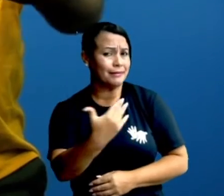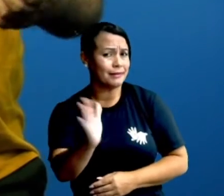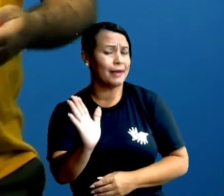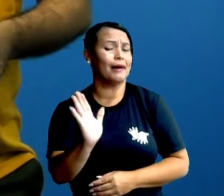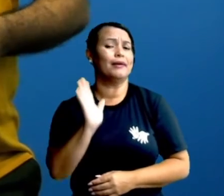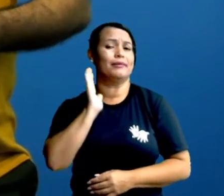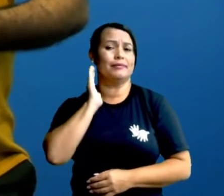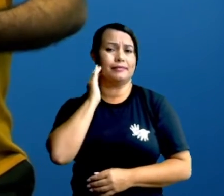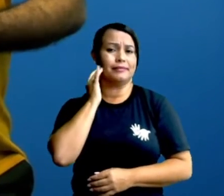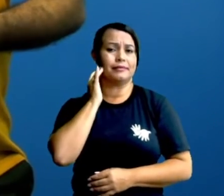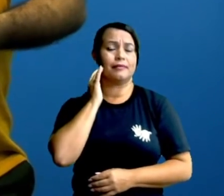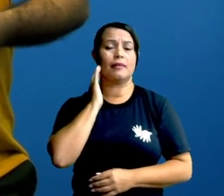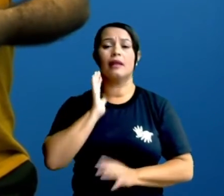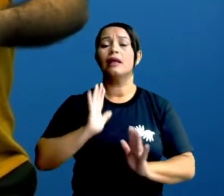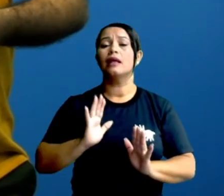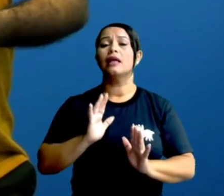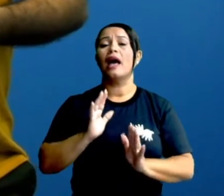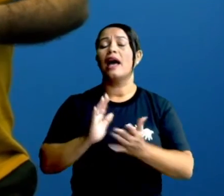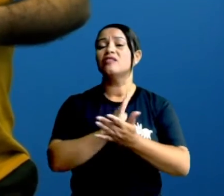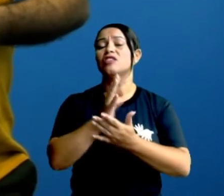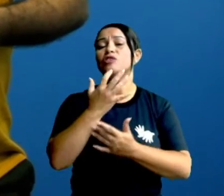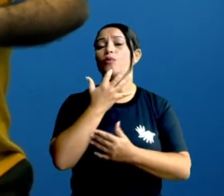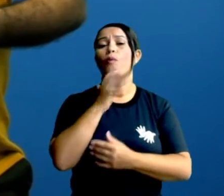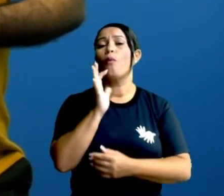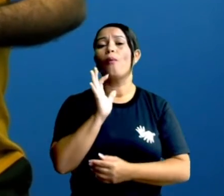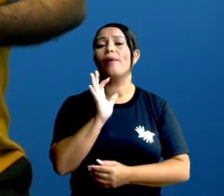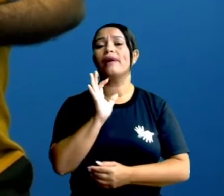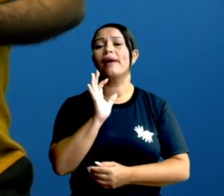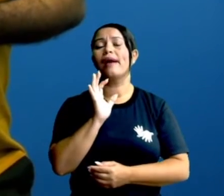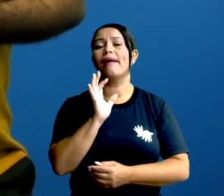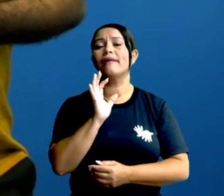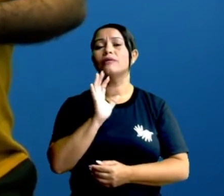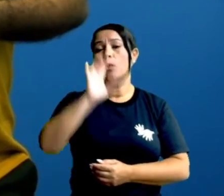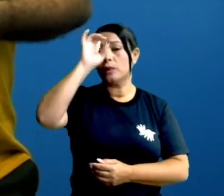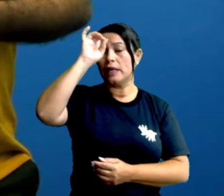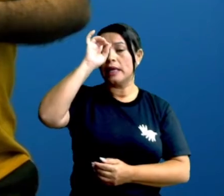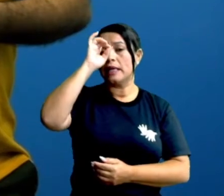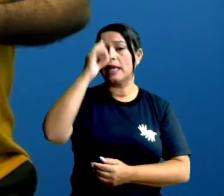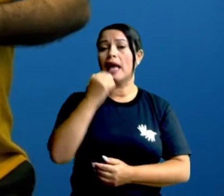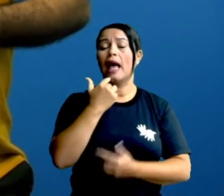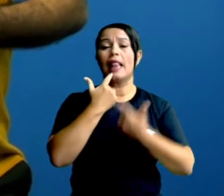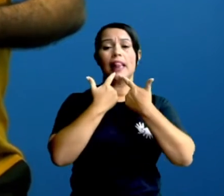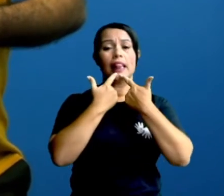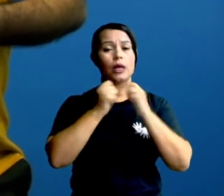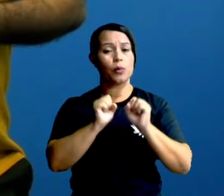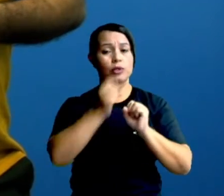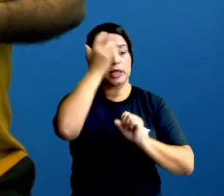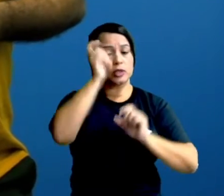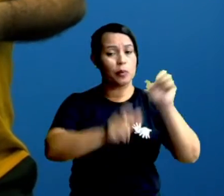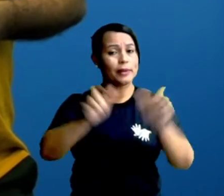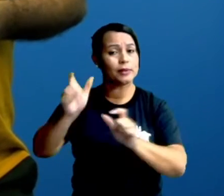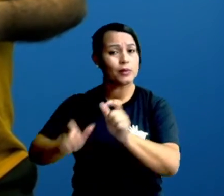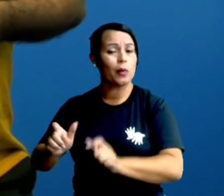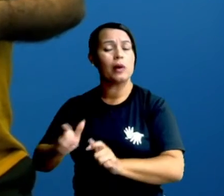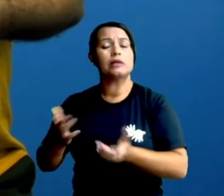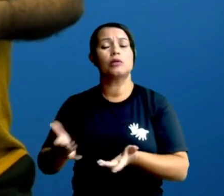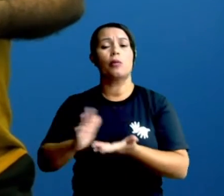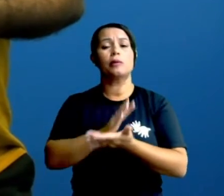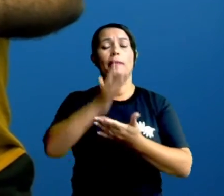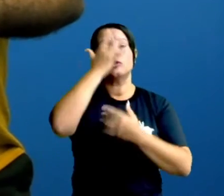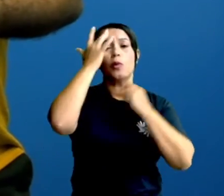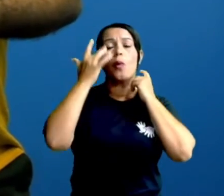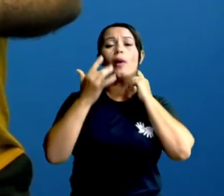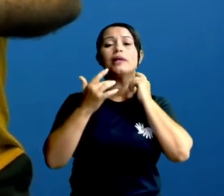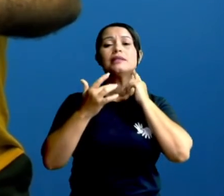do seu dia a dia, sem conhecer o cotidiano linguístico dessas pessoas. Então, os comunicadores